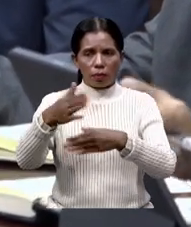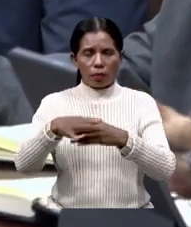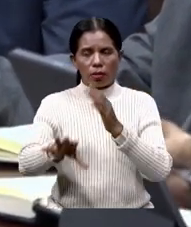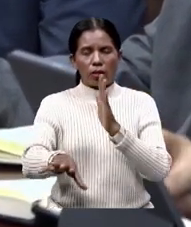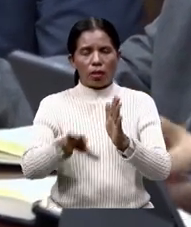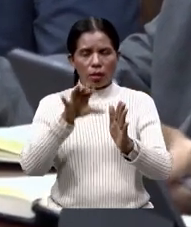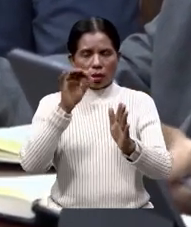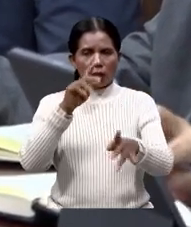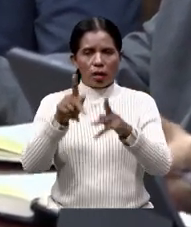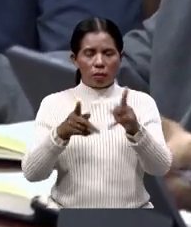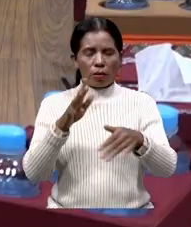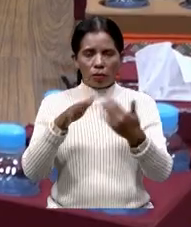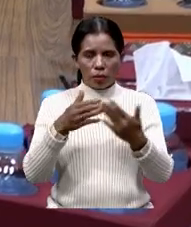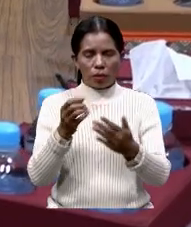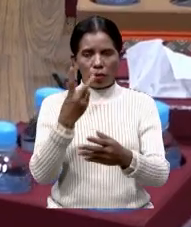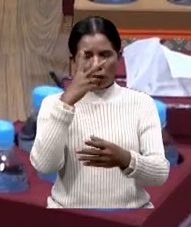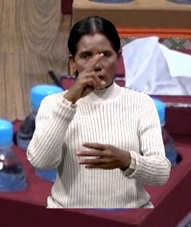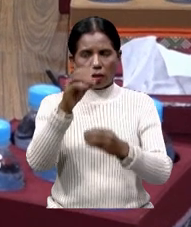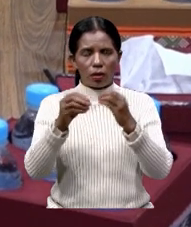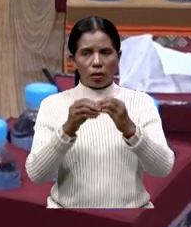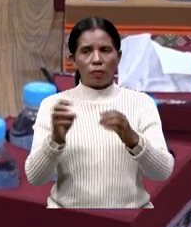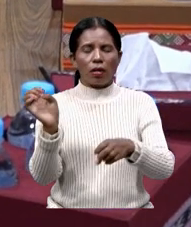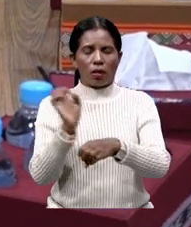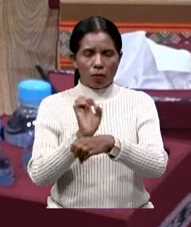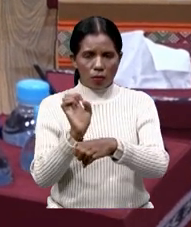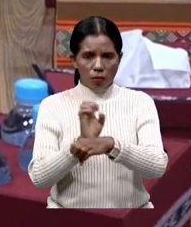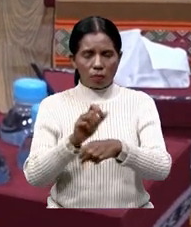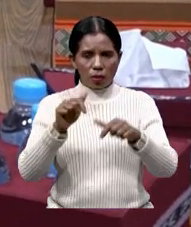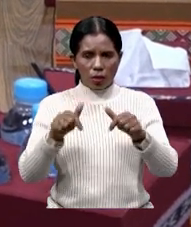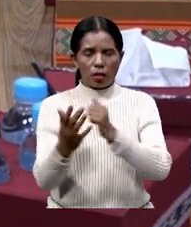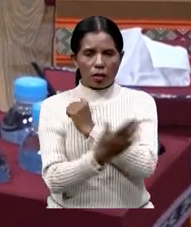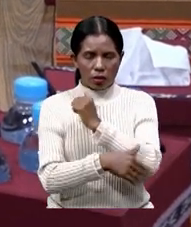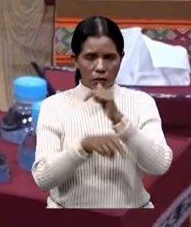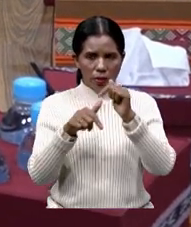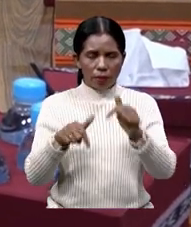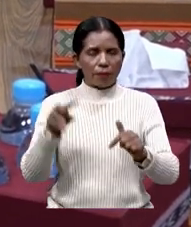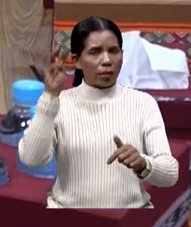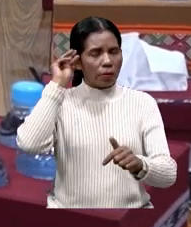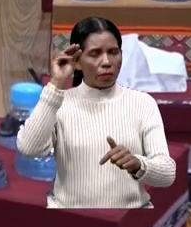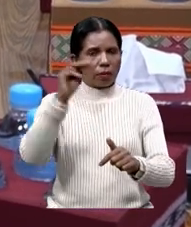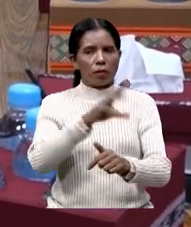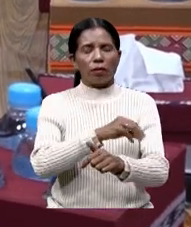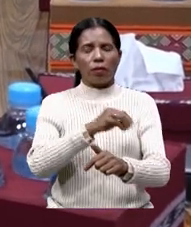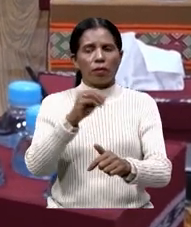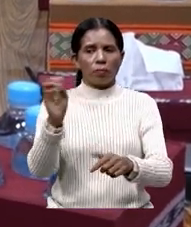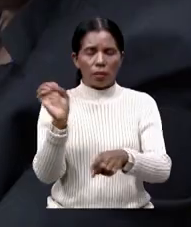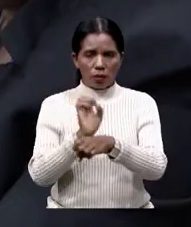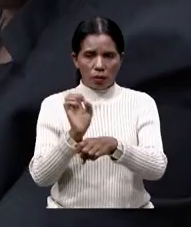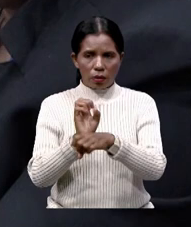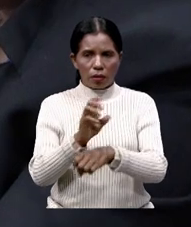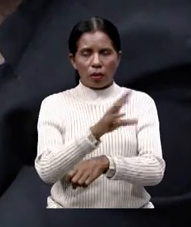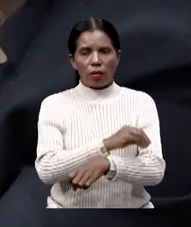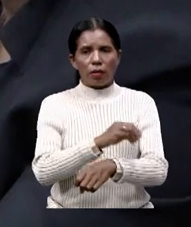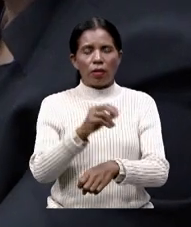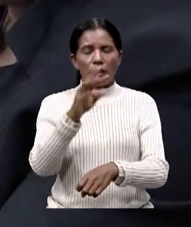ponto focai sira o de halo reforma ba setor economia e arrailaran. Além de ne ministro coordenador assuntos econômico no